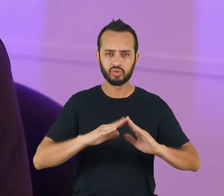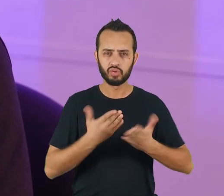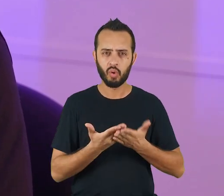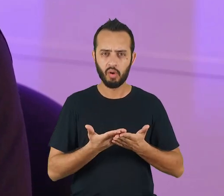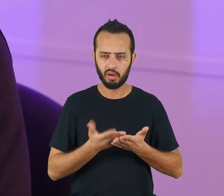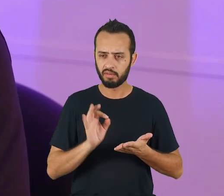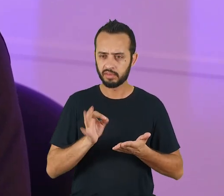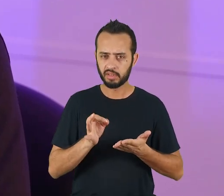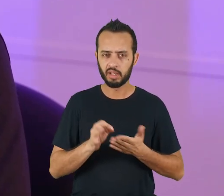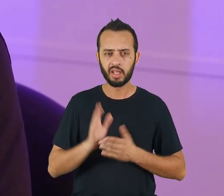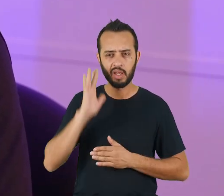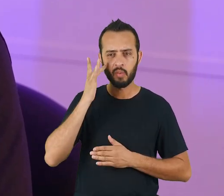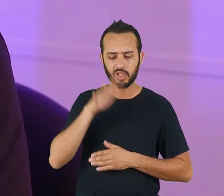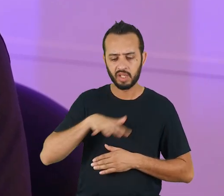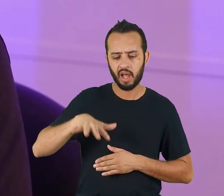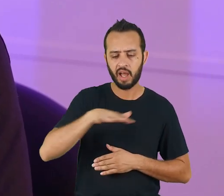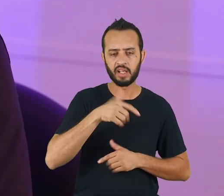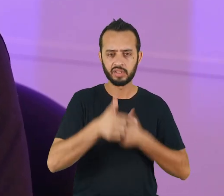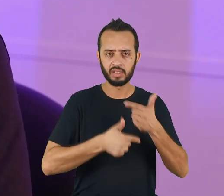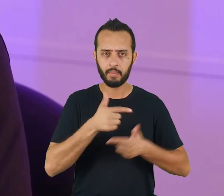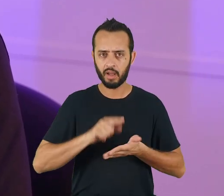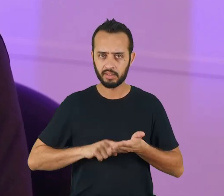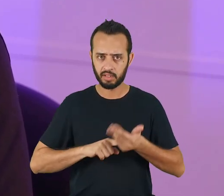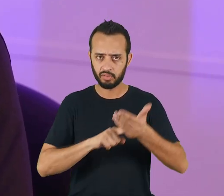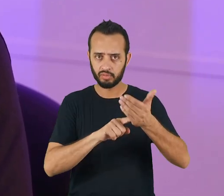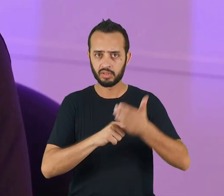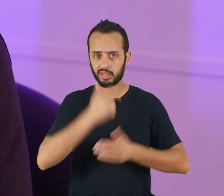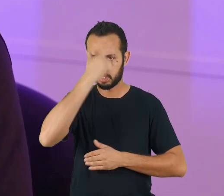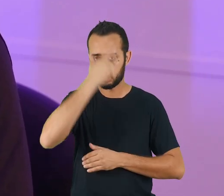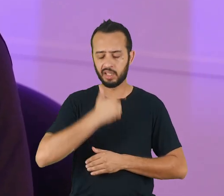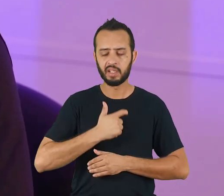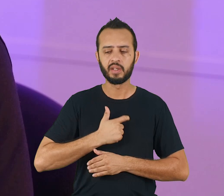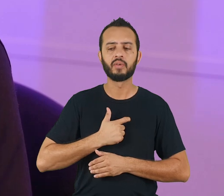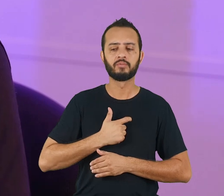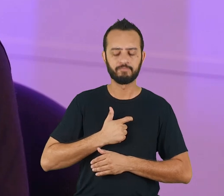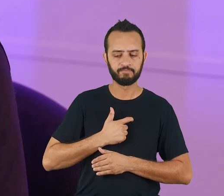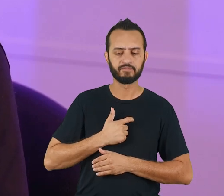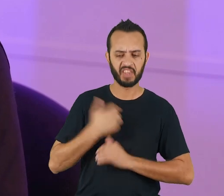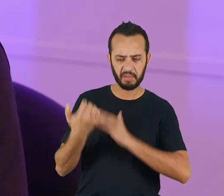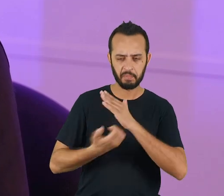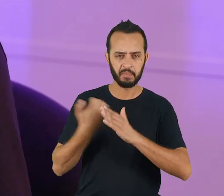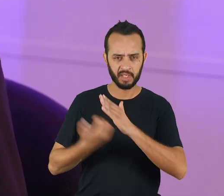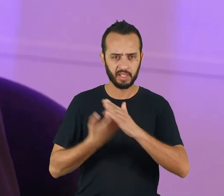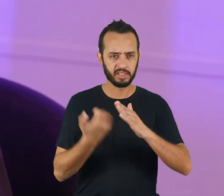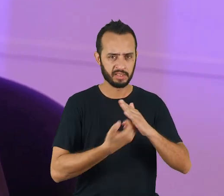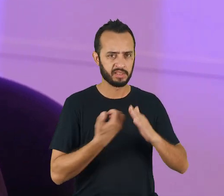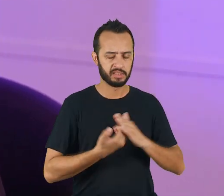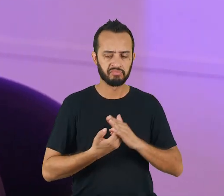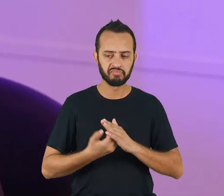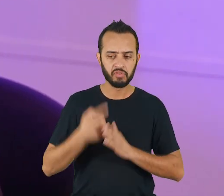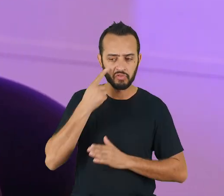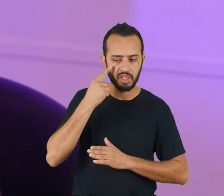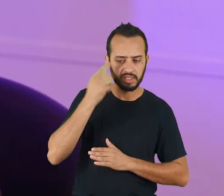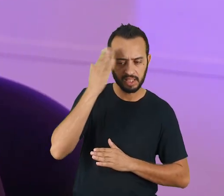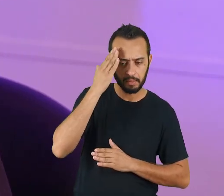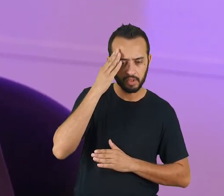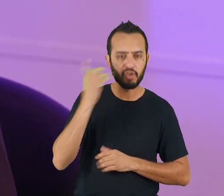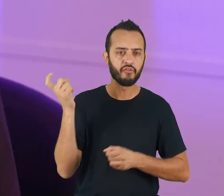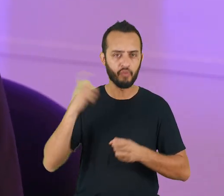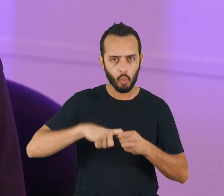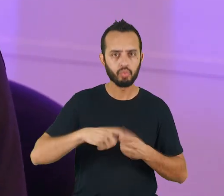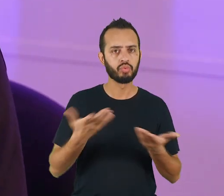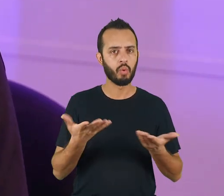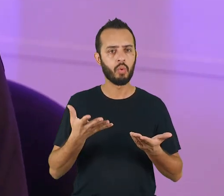ainda o Nossa o nosso mercado eh eu escuto muitas empresas voltaram e voltaram